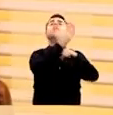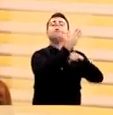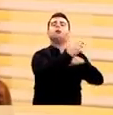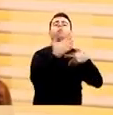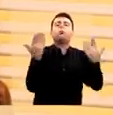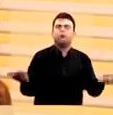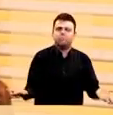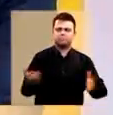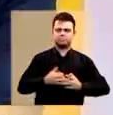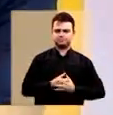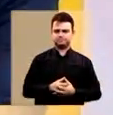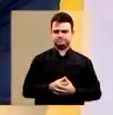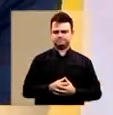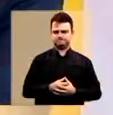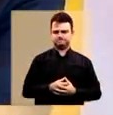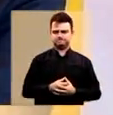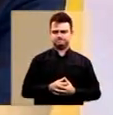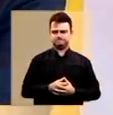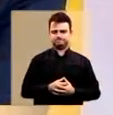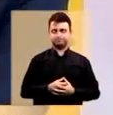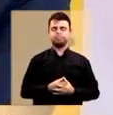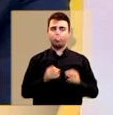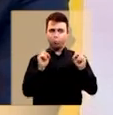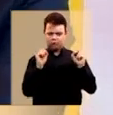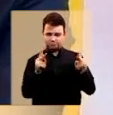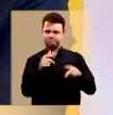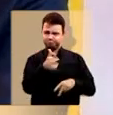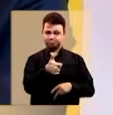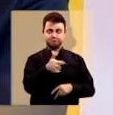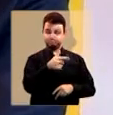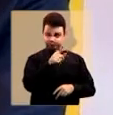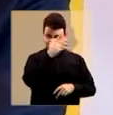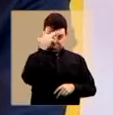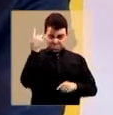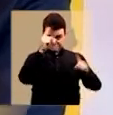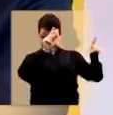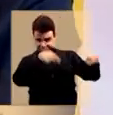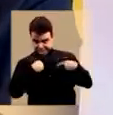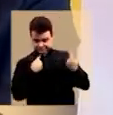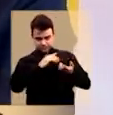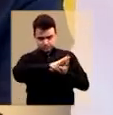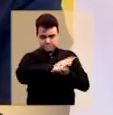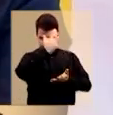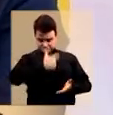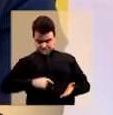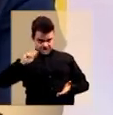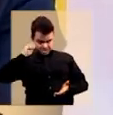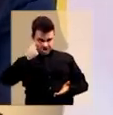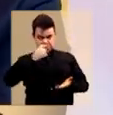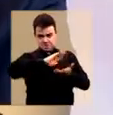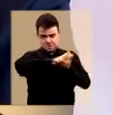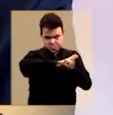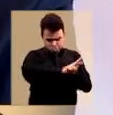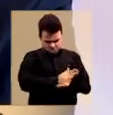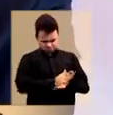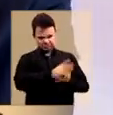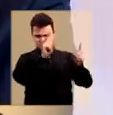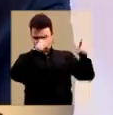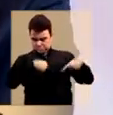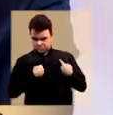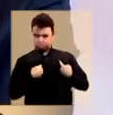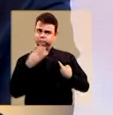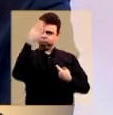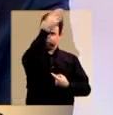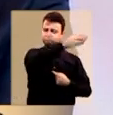me amparar hoje? Ok, olha, se você foi alvo de discriminação racial, procure a delegacia de polícia